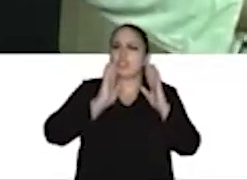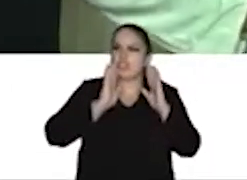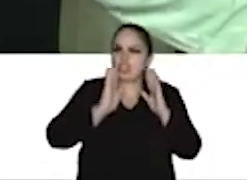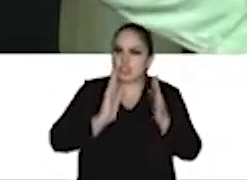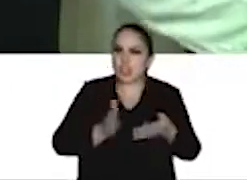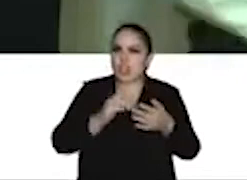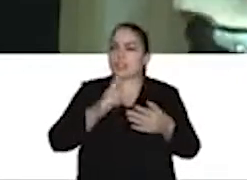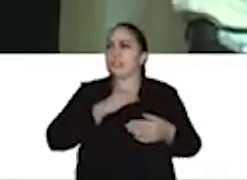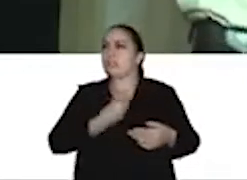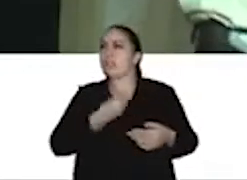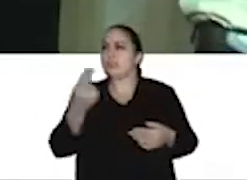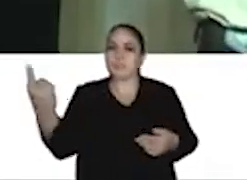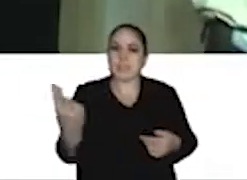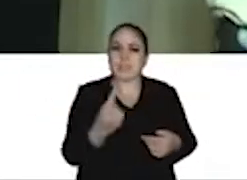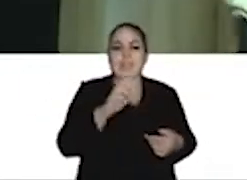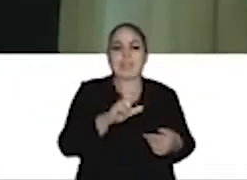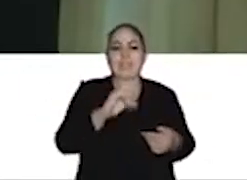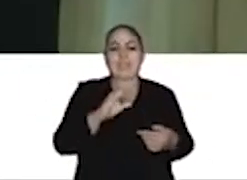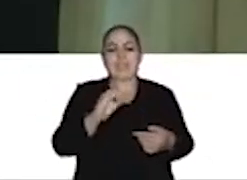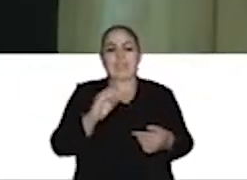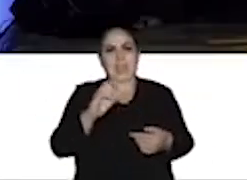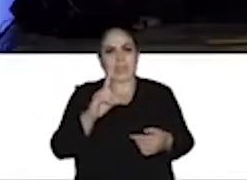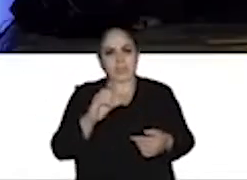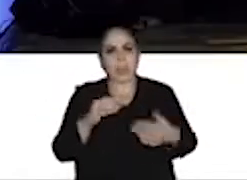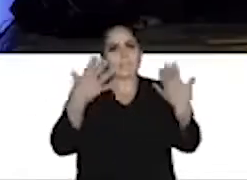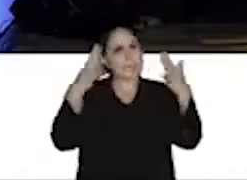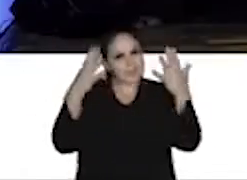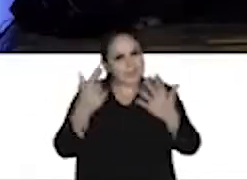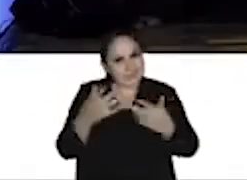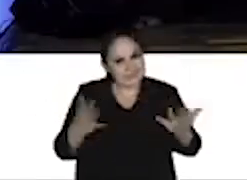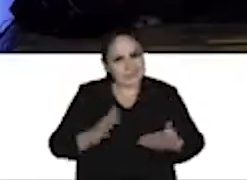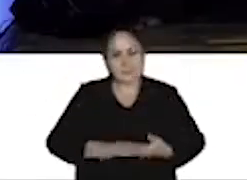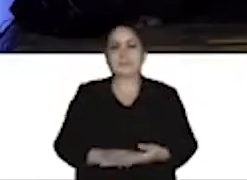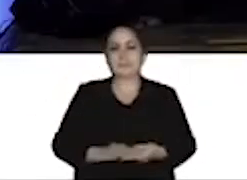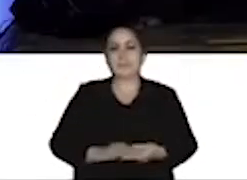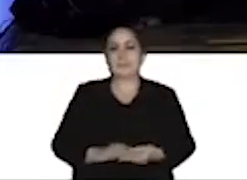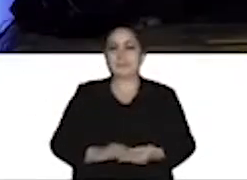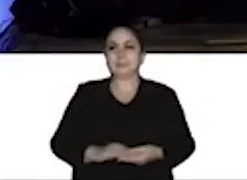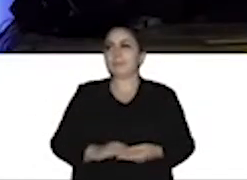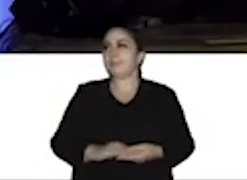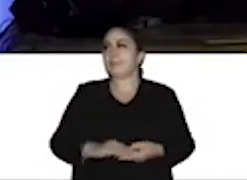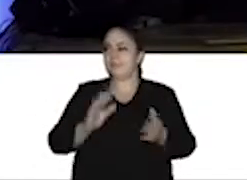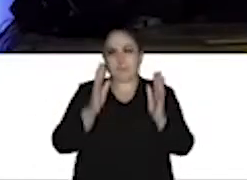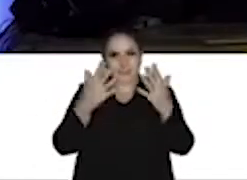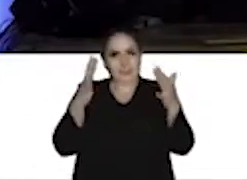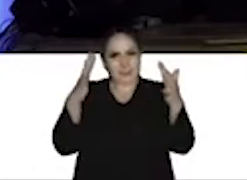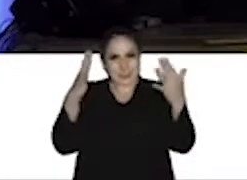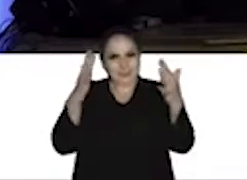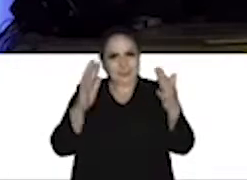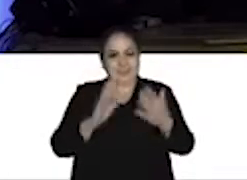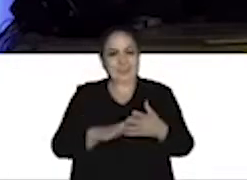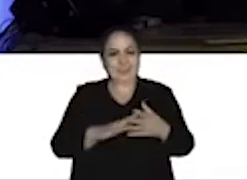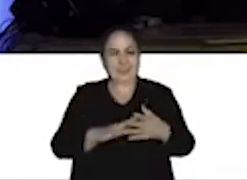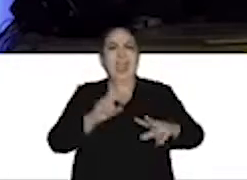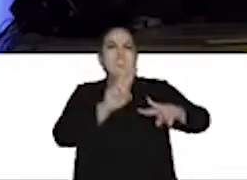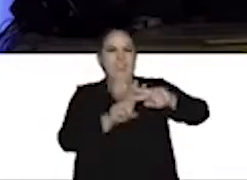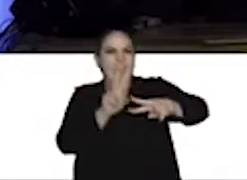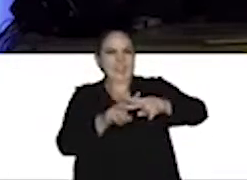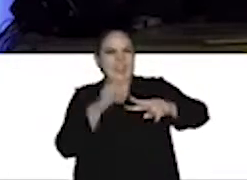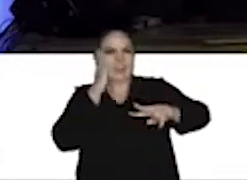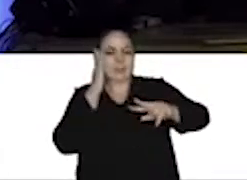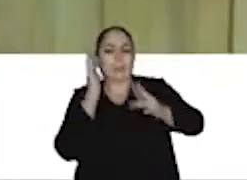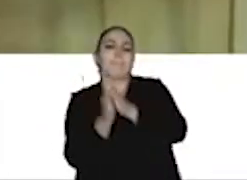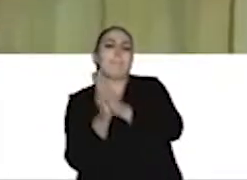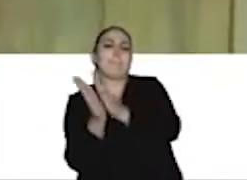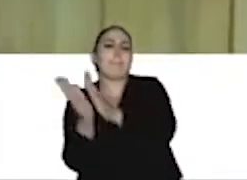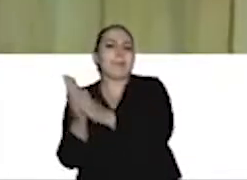passou por este palco, Ricardo Pacheco, uma salva de palmas para ele. Pode bater as palminhas, aquelas hashtags, as coisas assim, tudo,